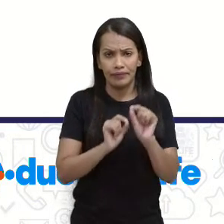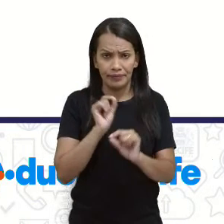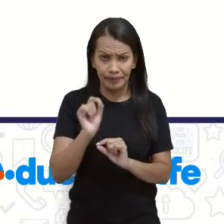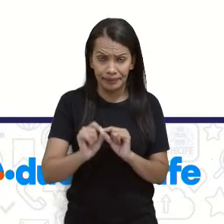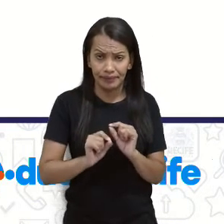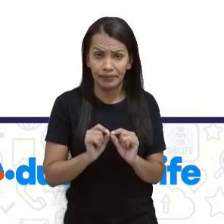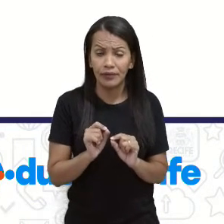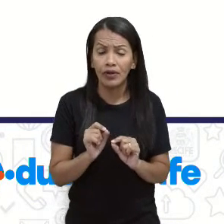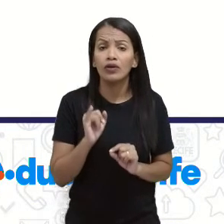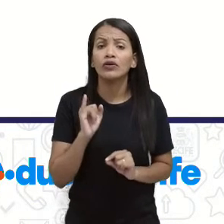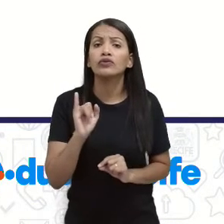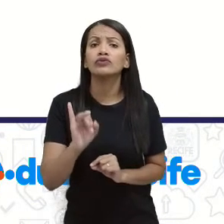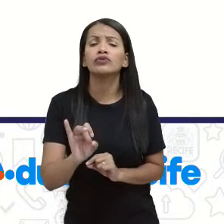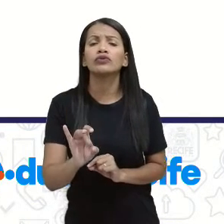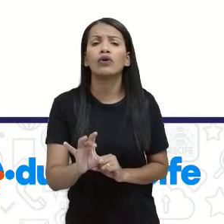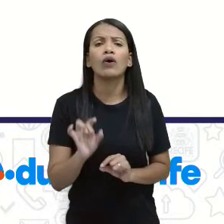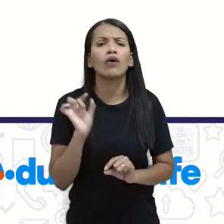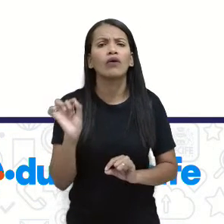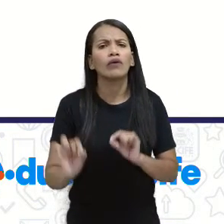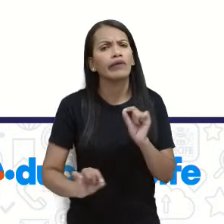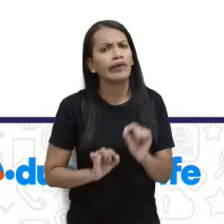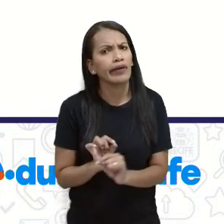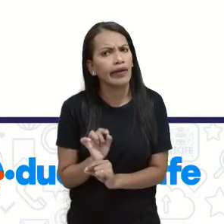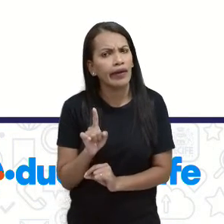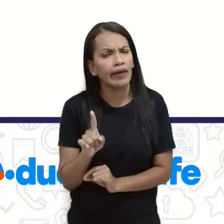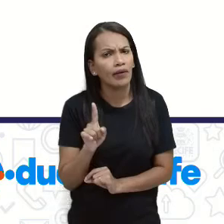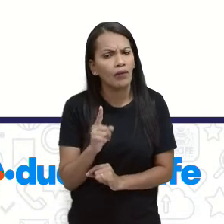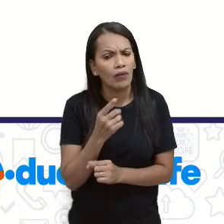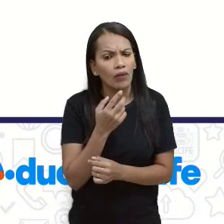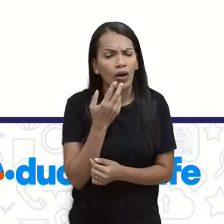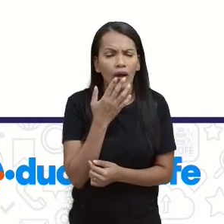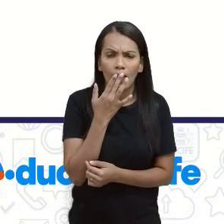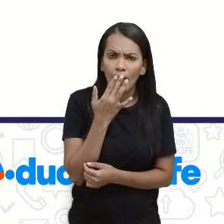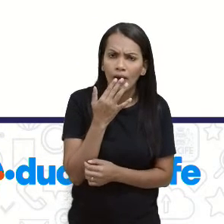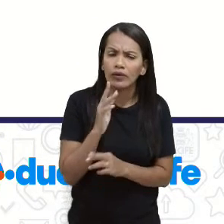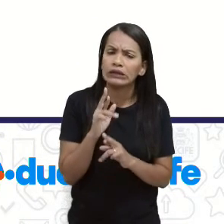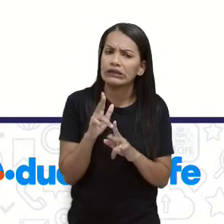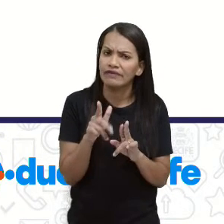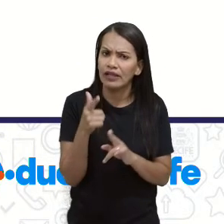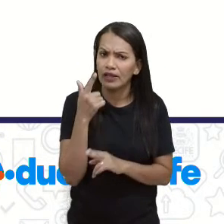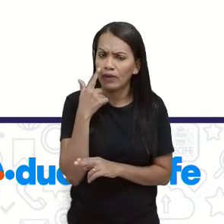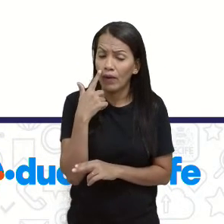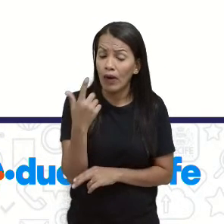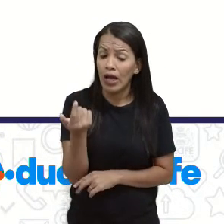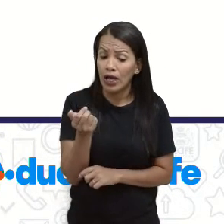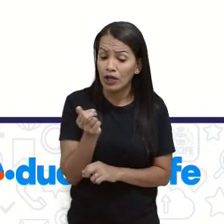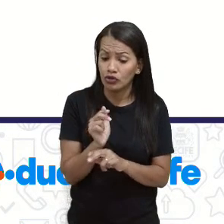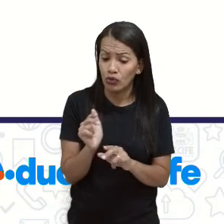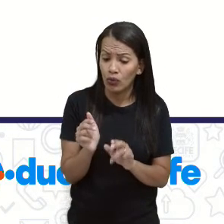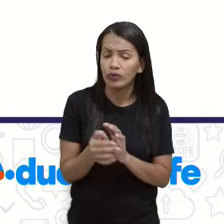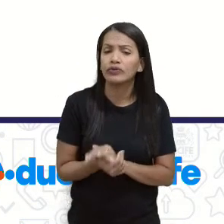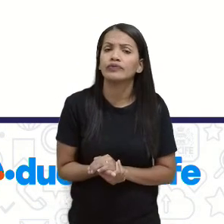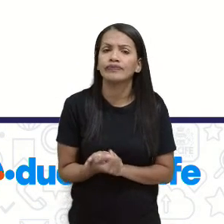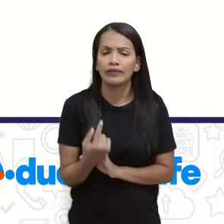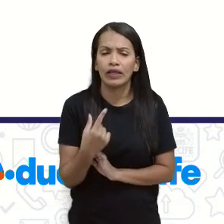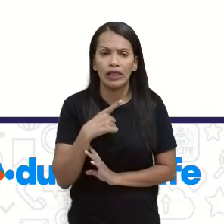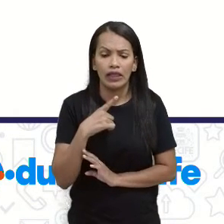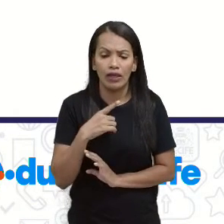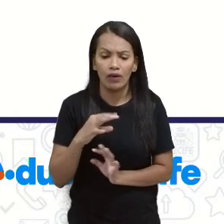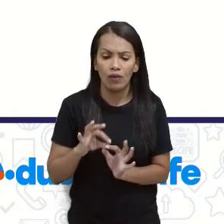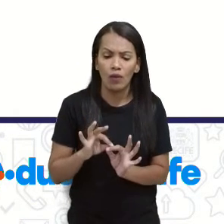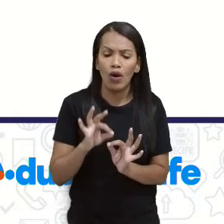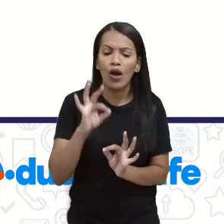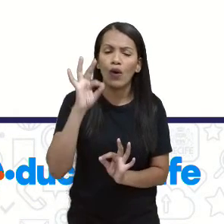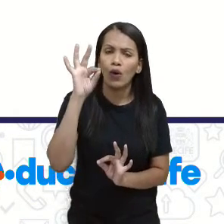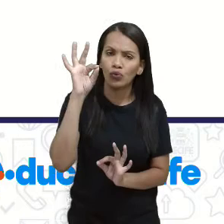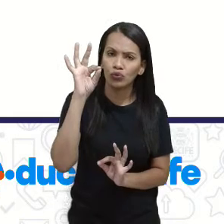dele, só que é um verde diferente para você perceber a diferença de um para com o outro. E a altura se tornou